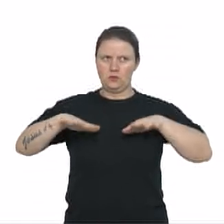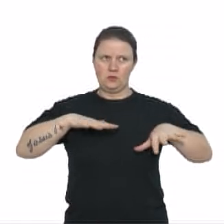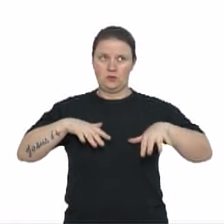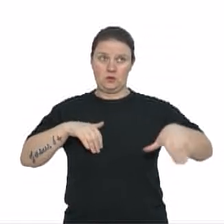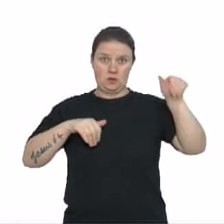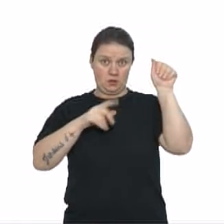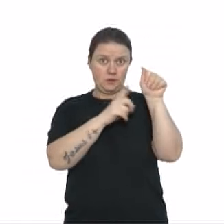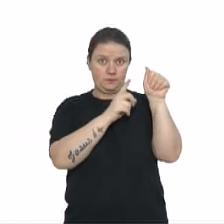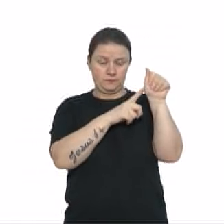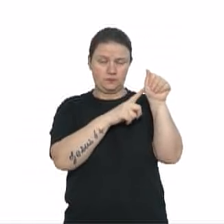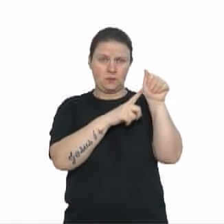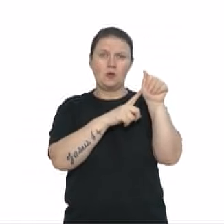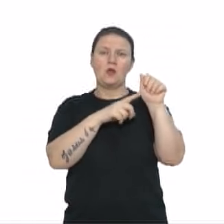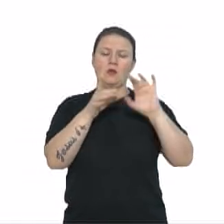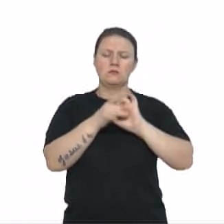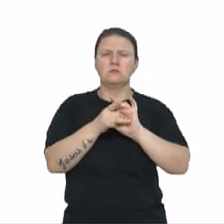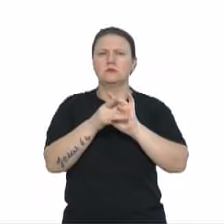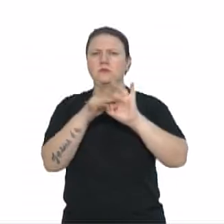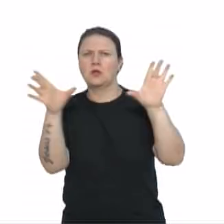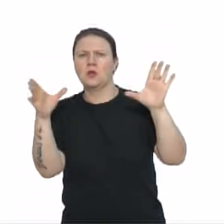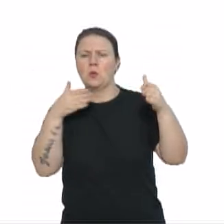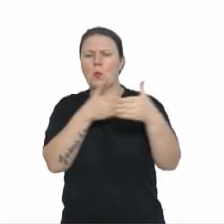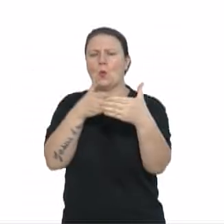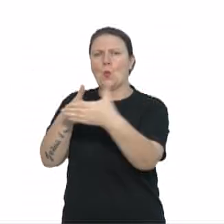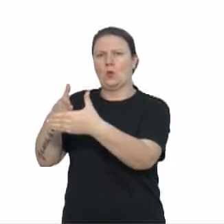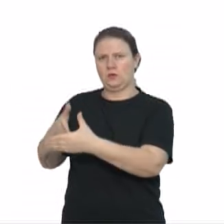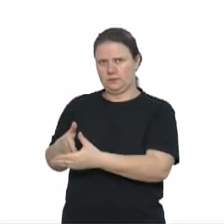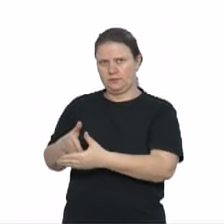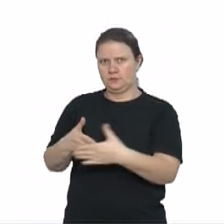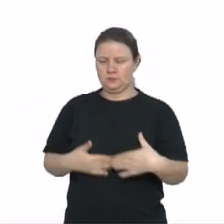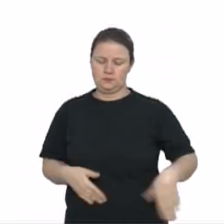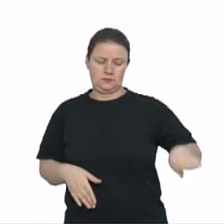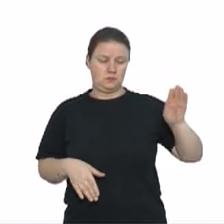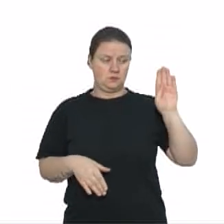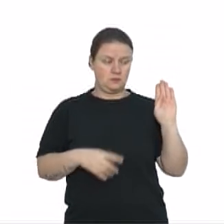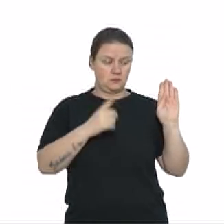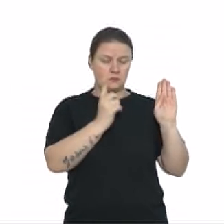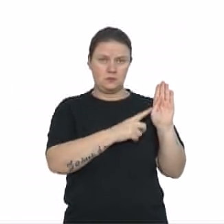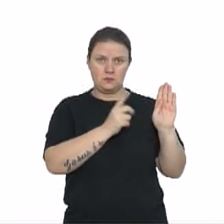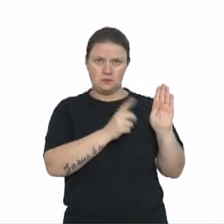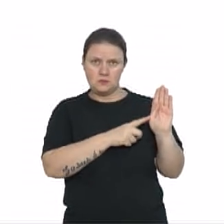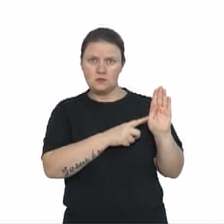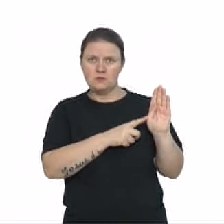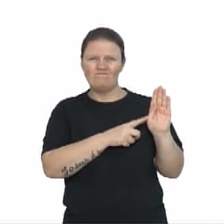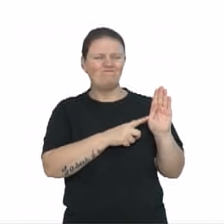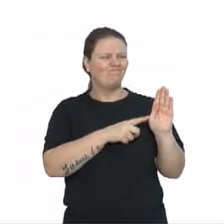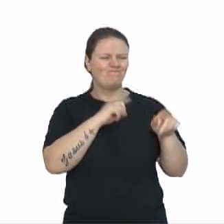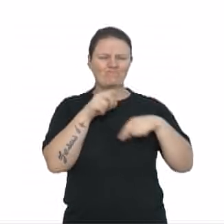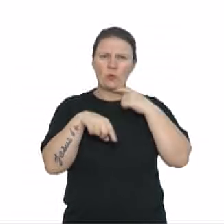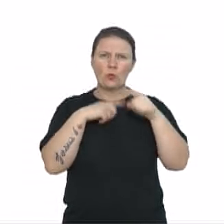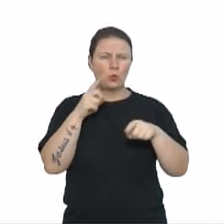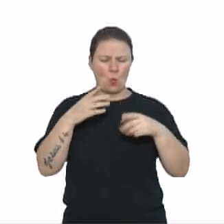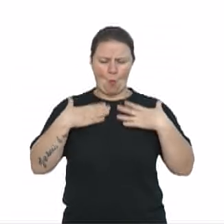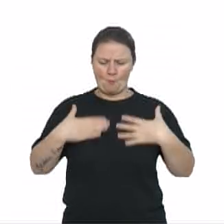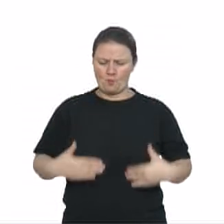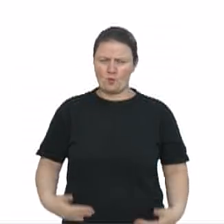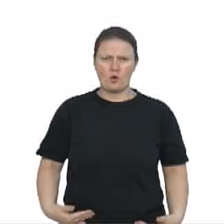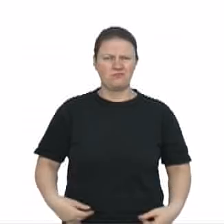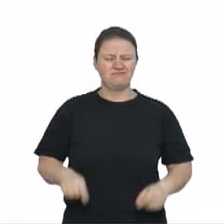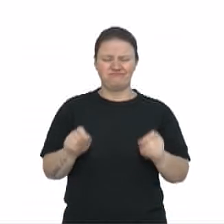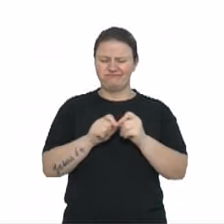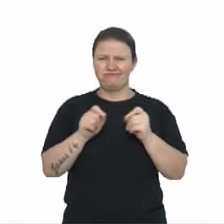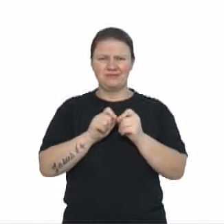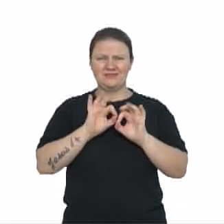grande amplitude, livres de qualquer restrição. Letra B. É a incapacidade de o corpo